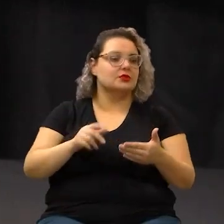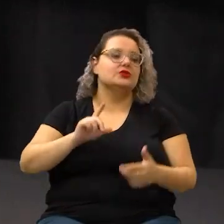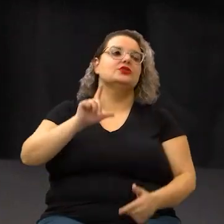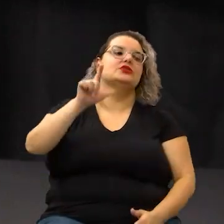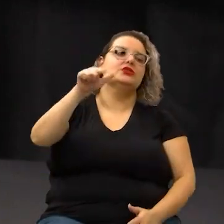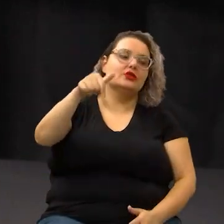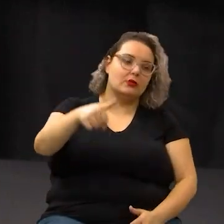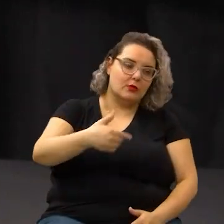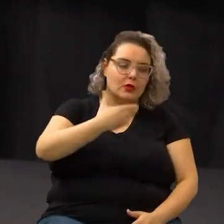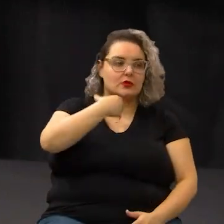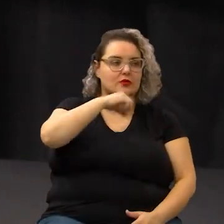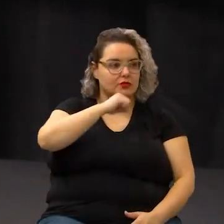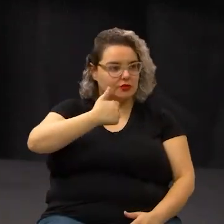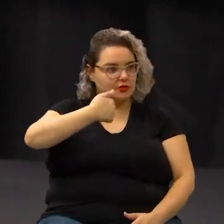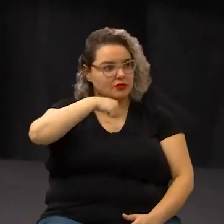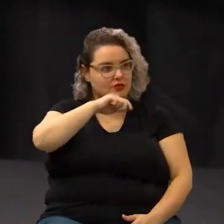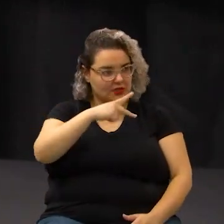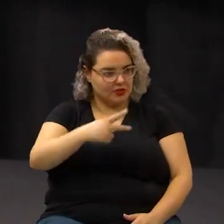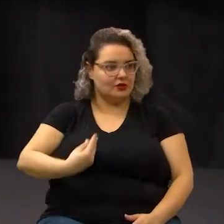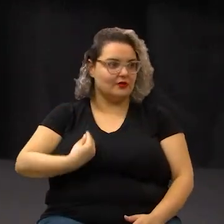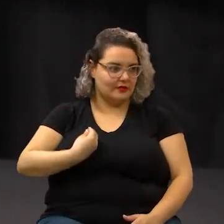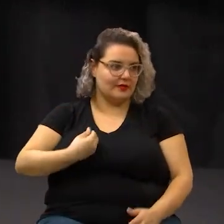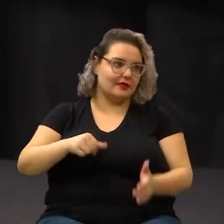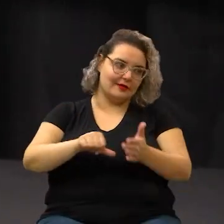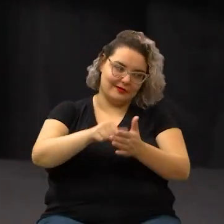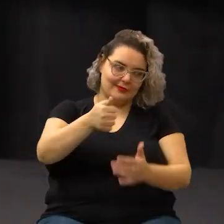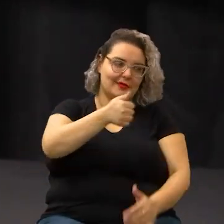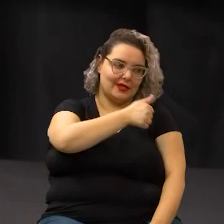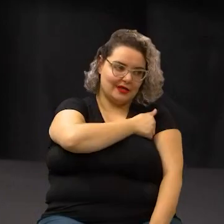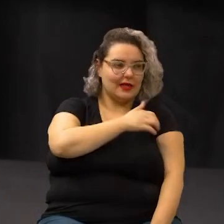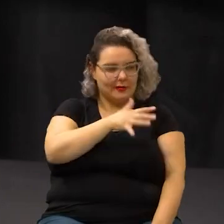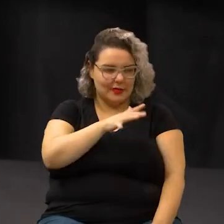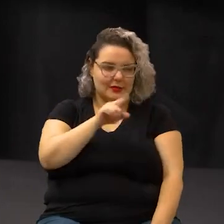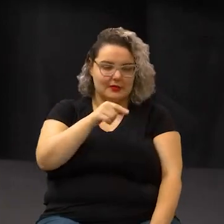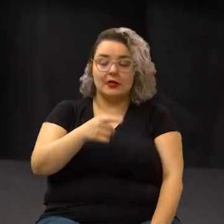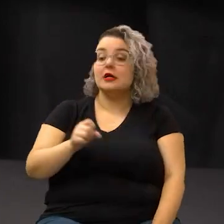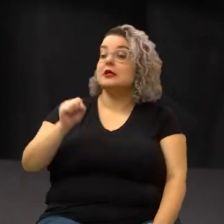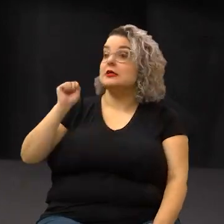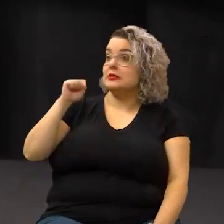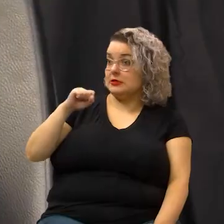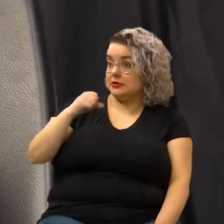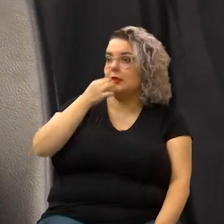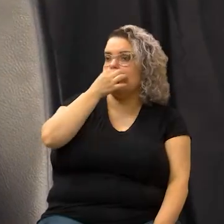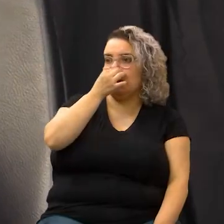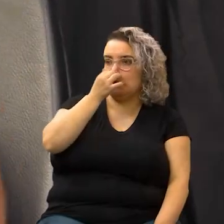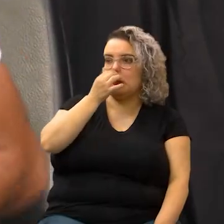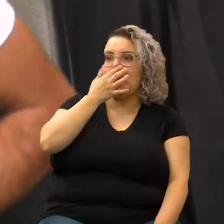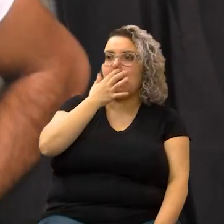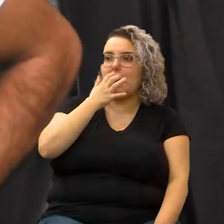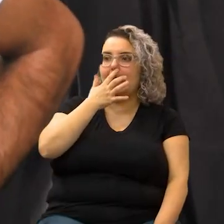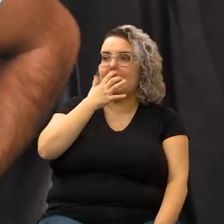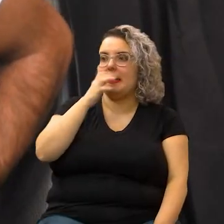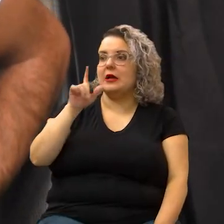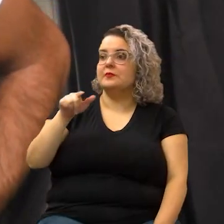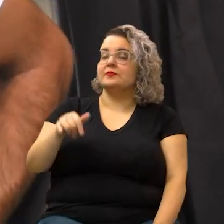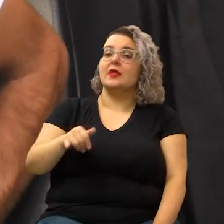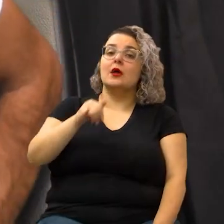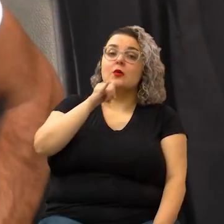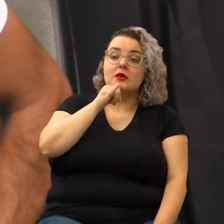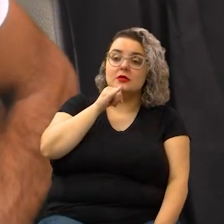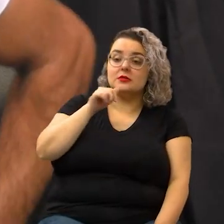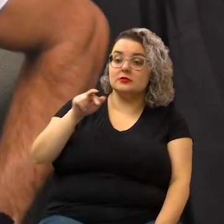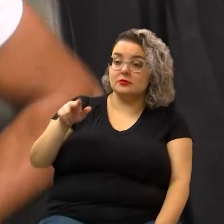ela, depois dos seus pais, na sua vida é a primeira autoridade. É mais ou menos por aí? Ela, assim, é um